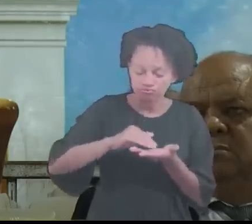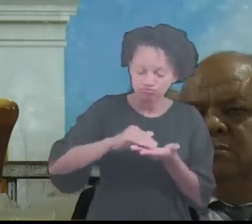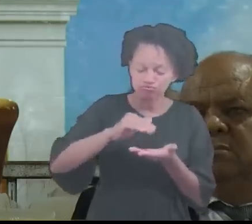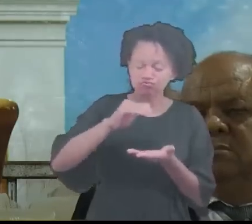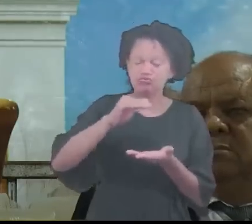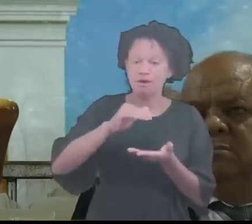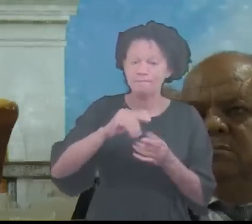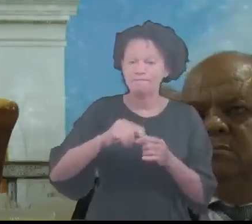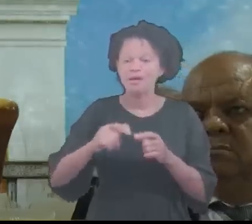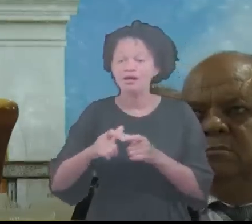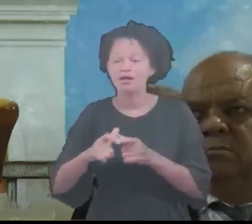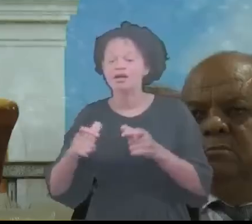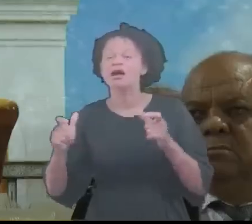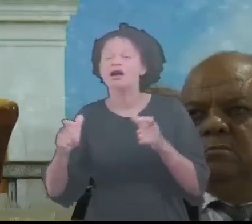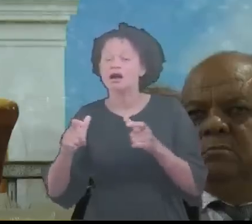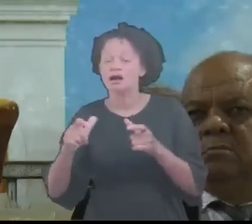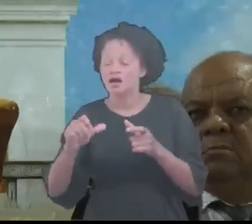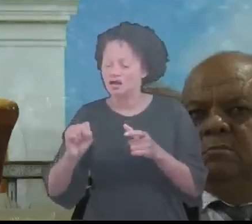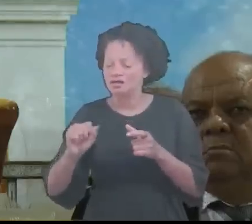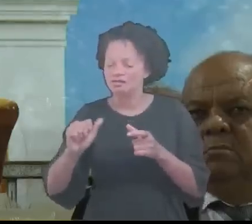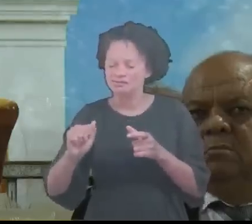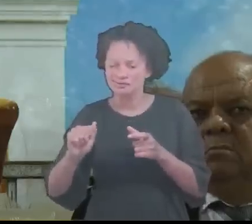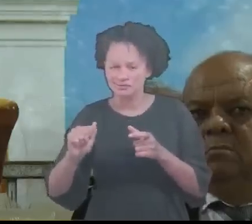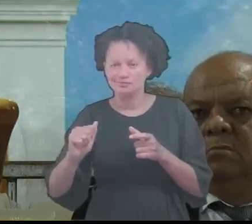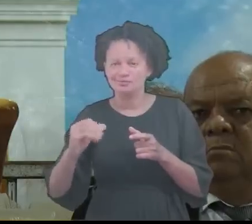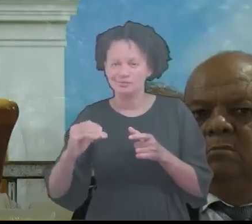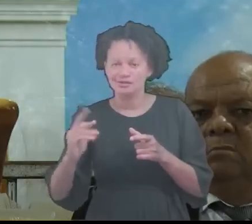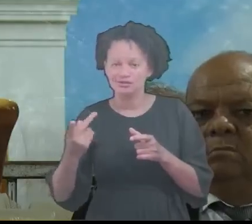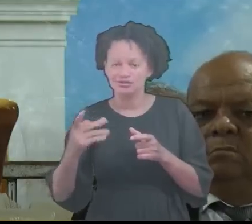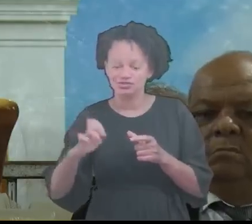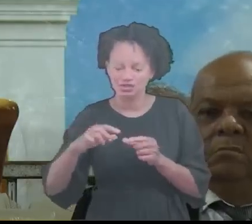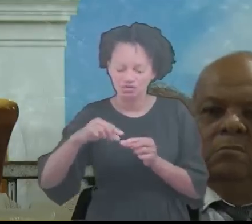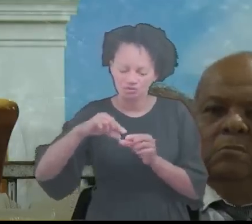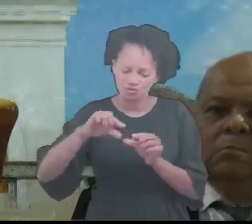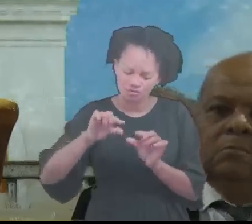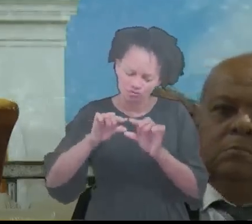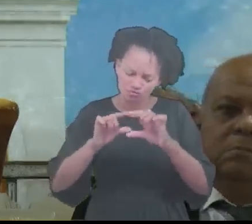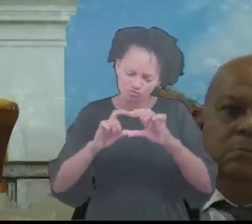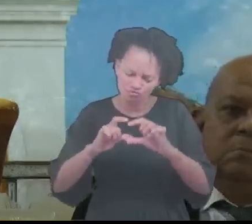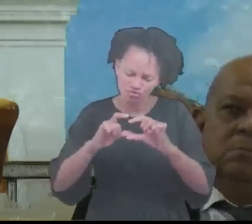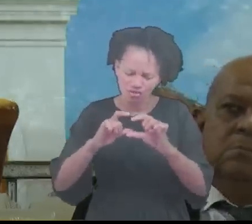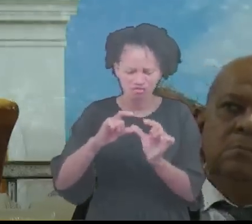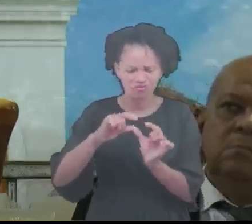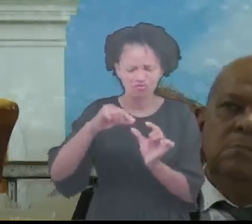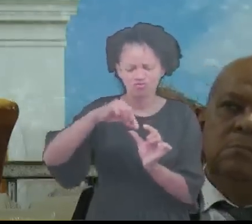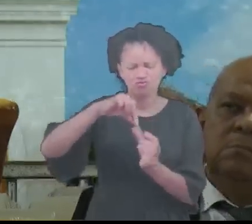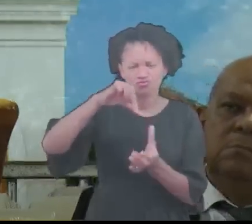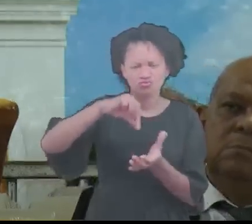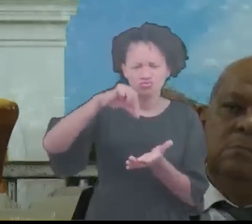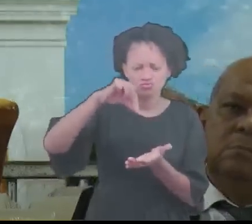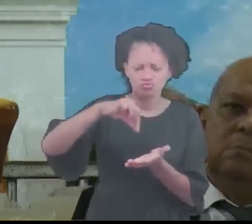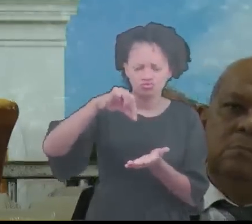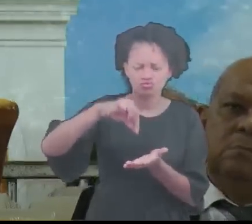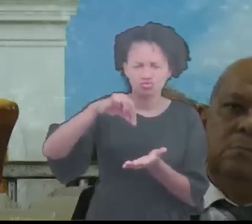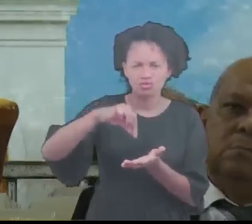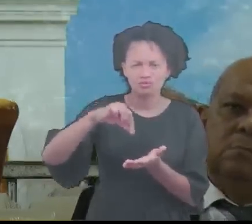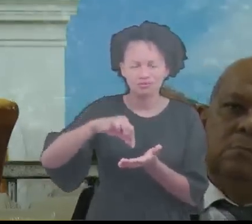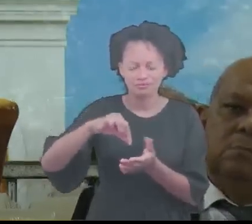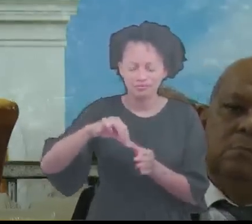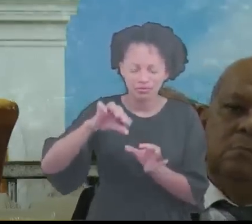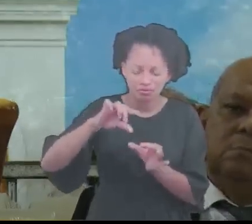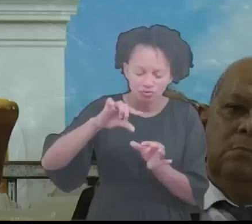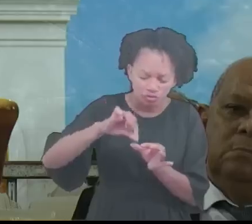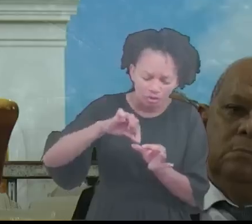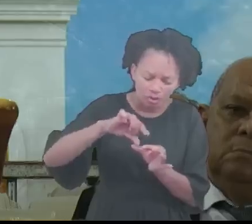maioria era em sachê. Pegava um saquinho, um saquitel, um ramalhetezinho, glória a Deus, colocava